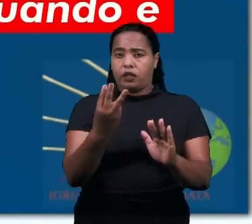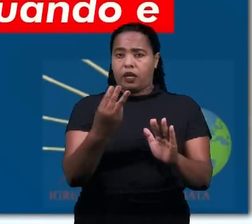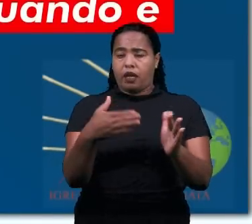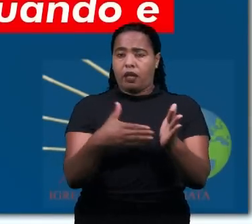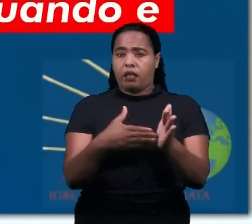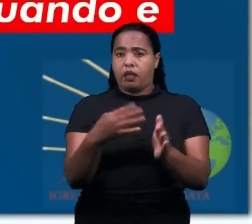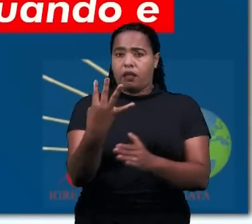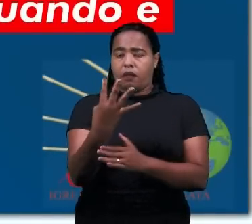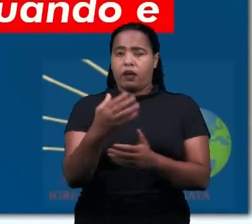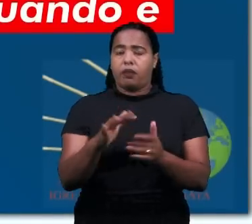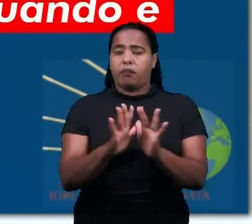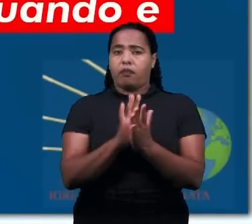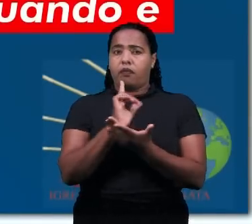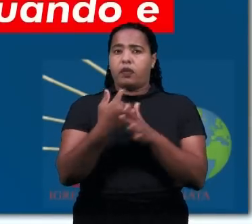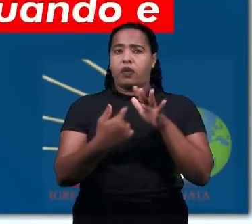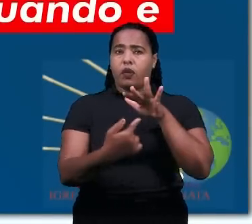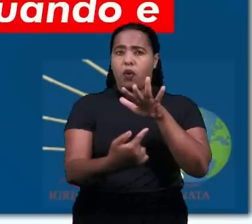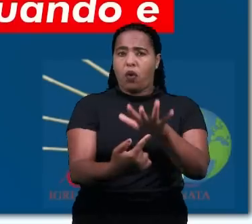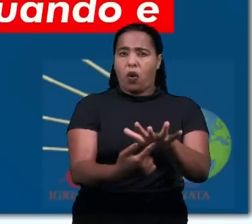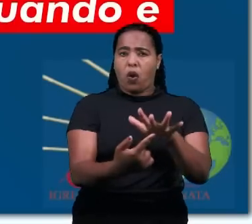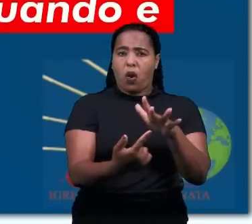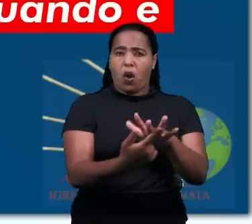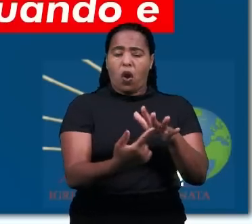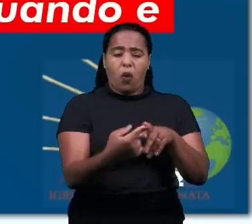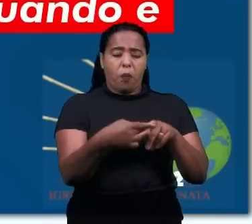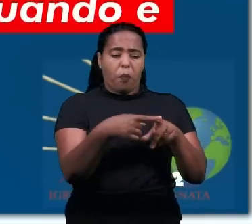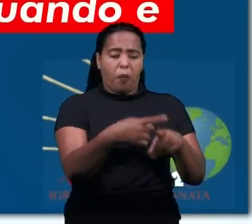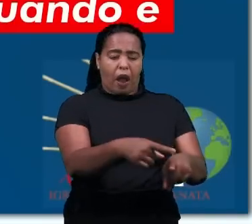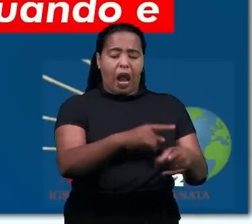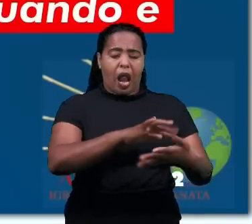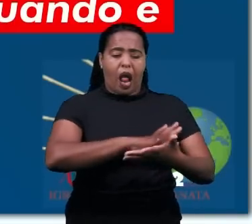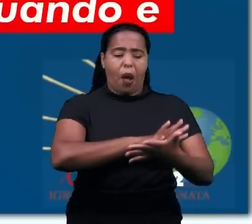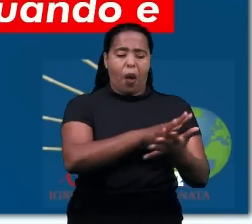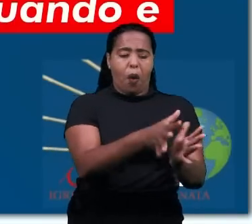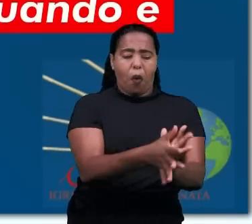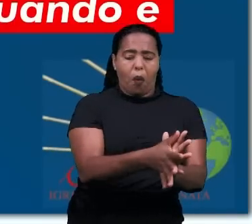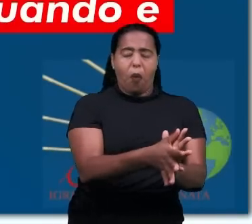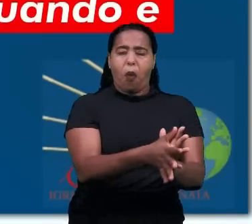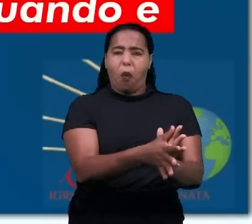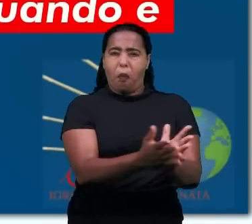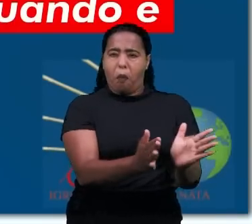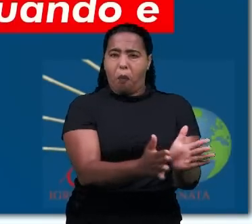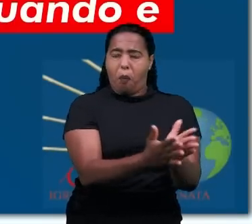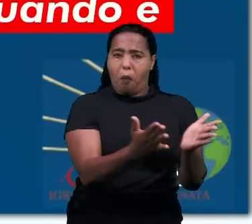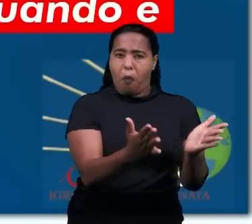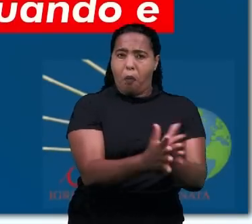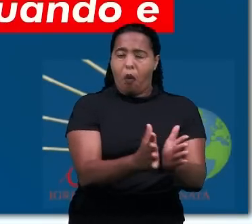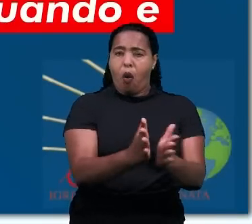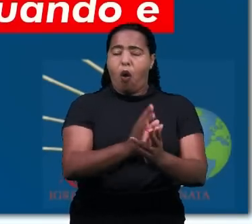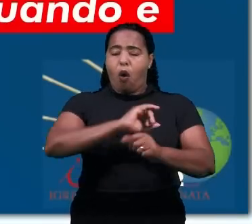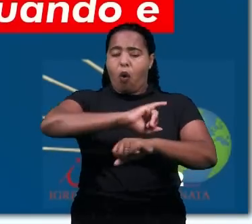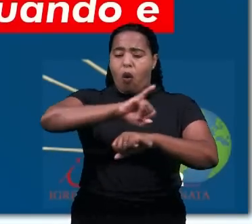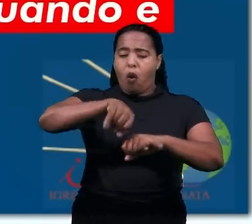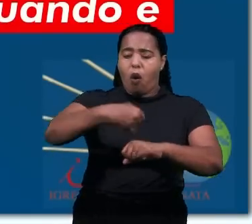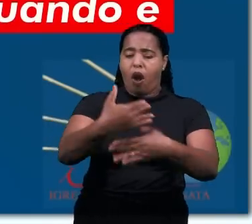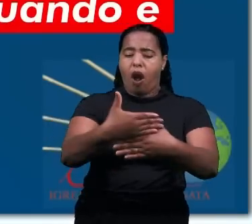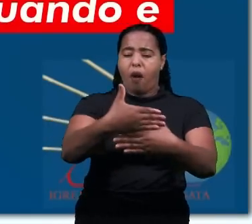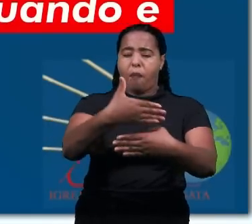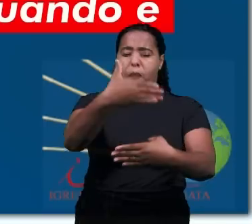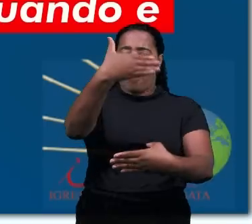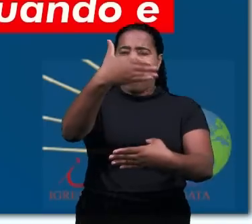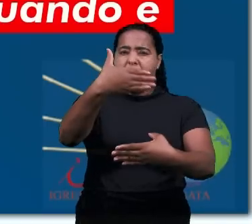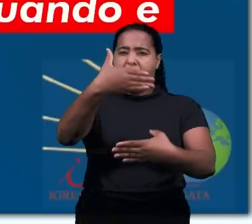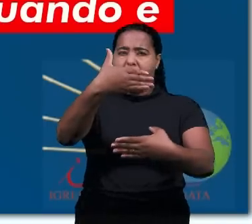estão em grande miséria e desprezo, e o muro de Jerusalém fendido, e as suas